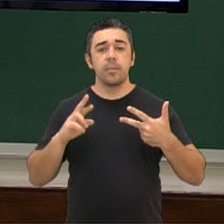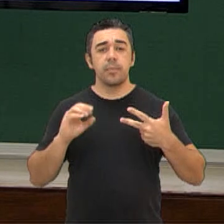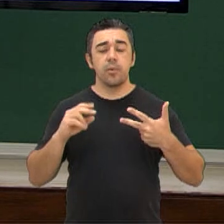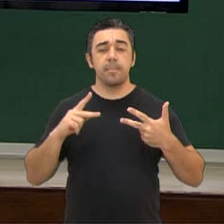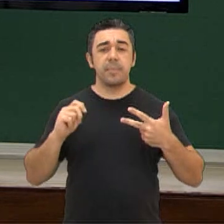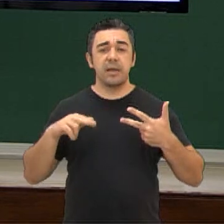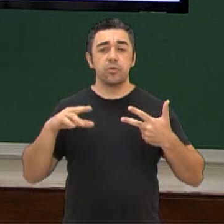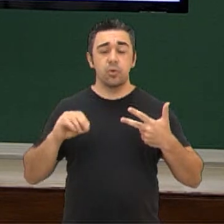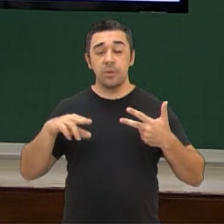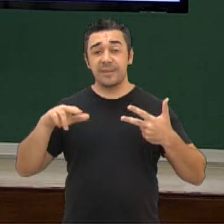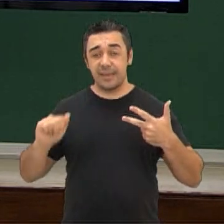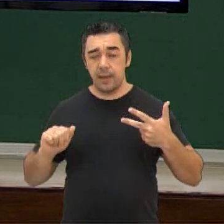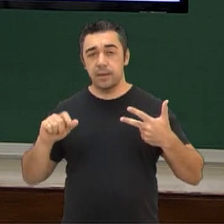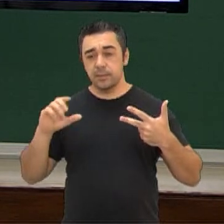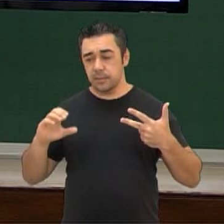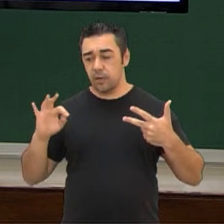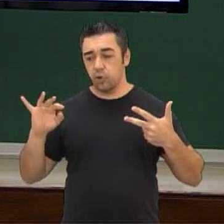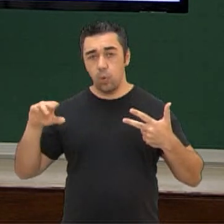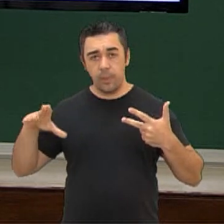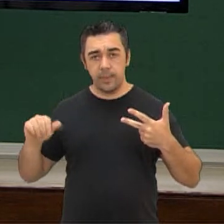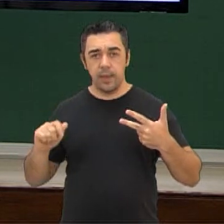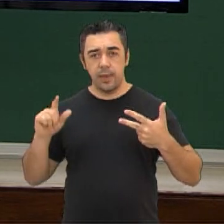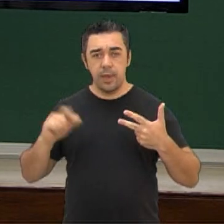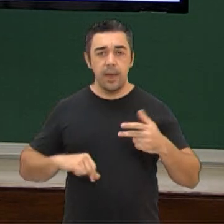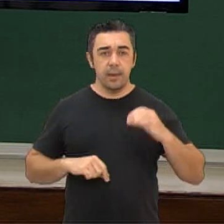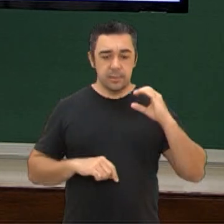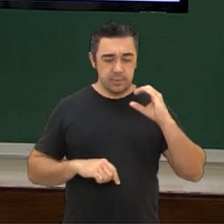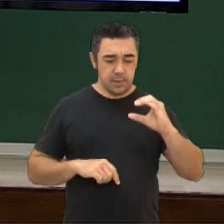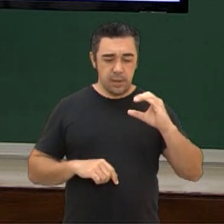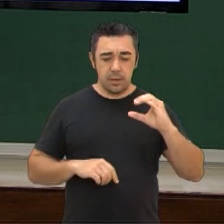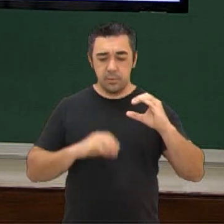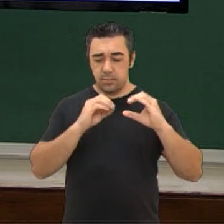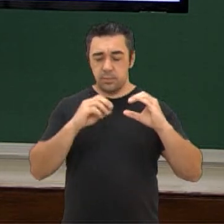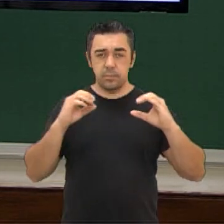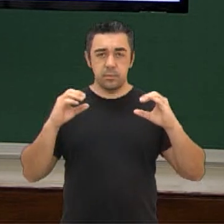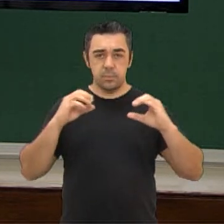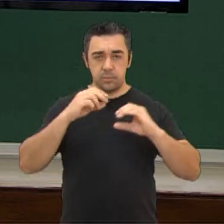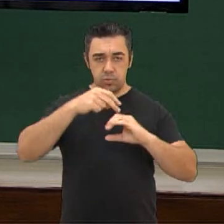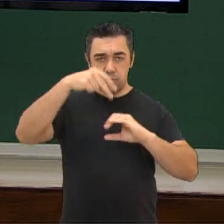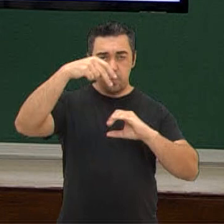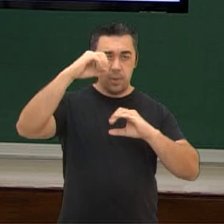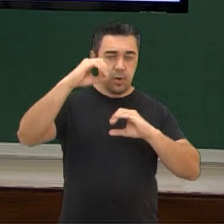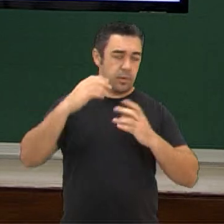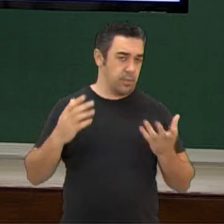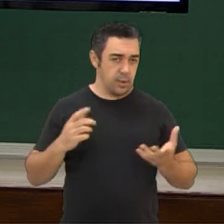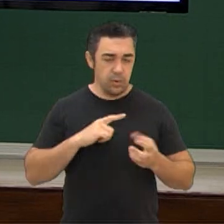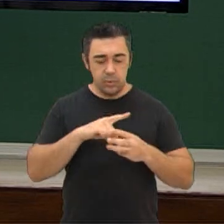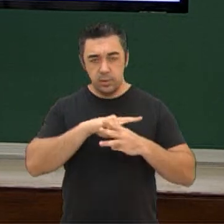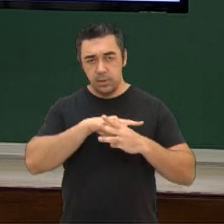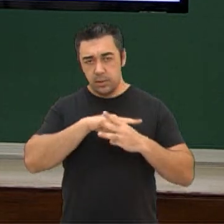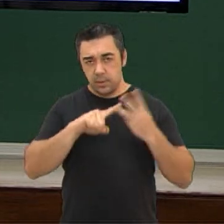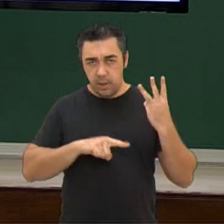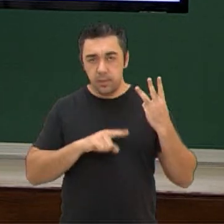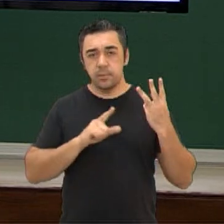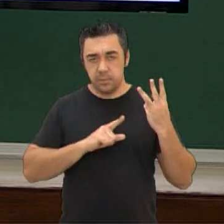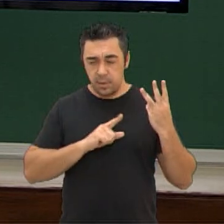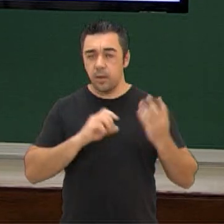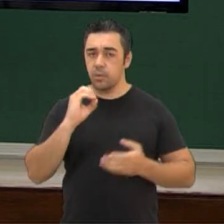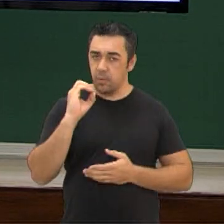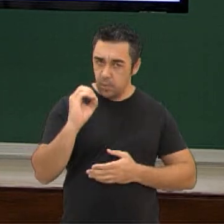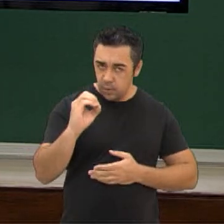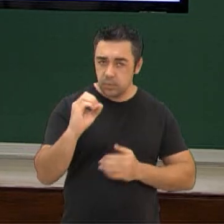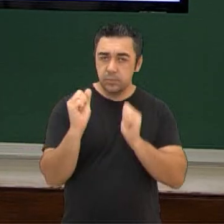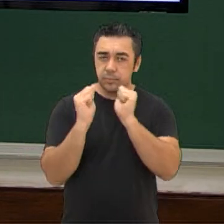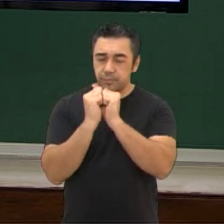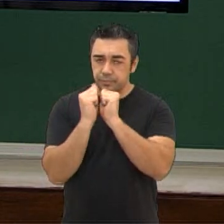uma acetona, né? C-O, que é o grupo funcional. Então, esses 3 compostos aqui